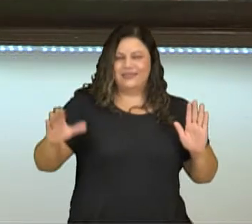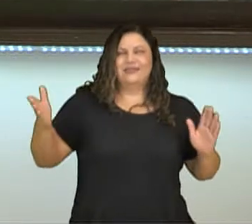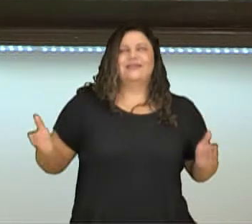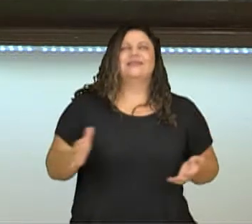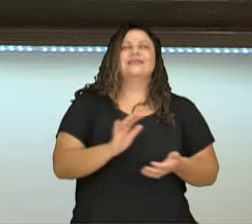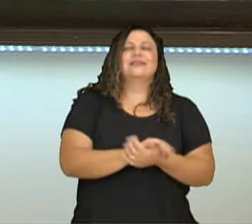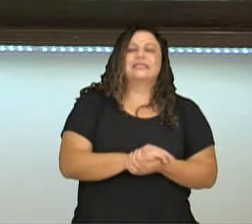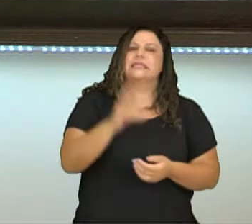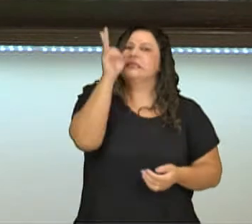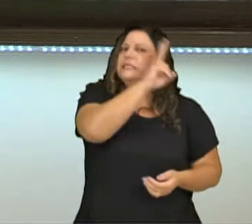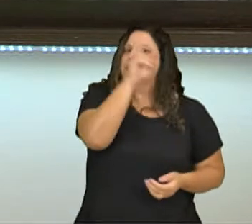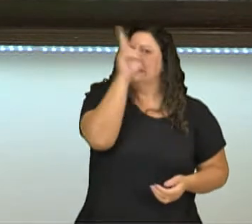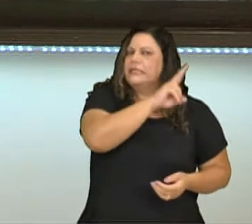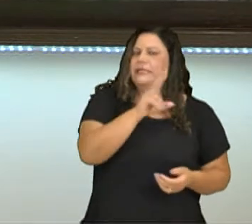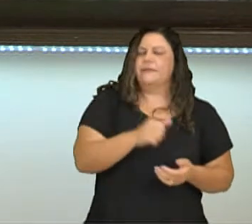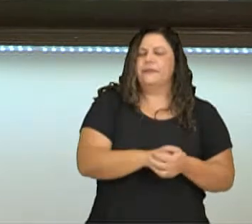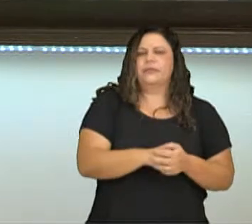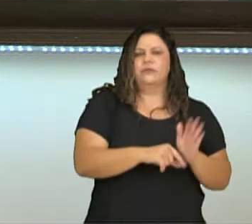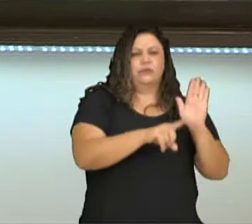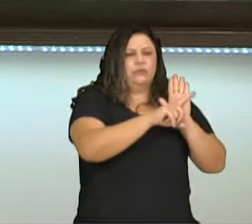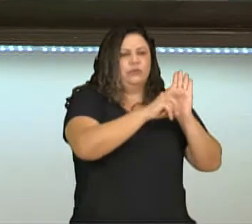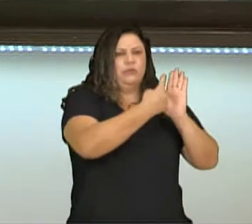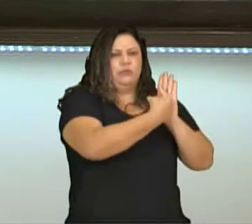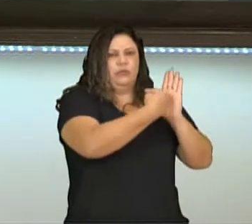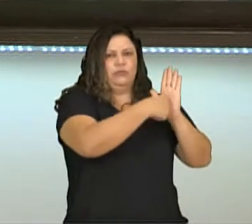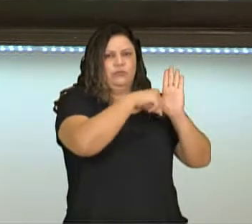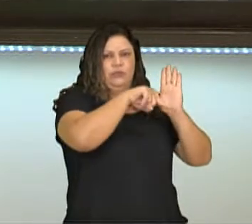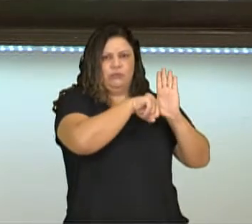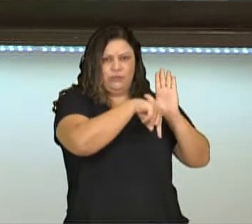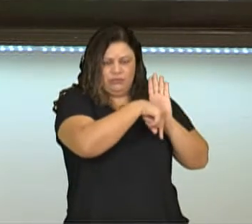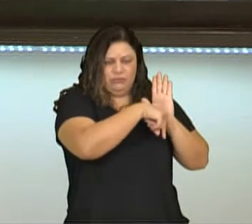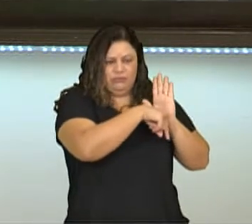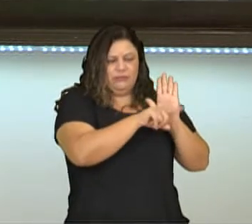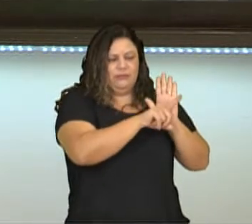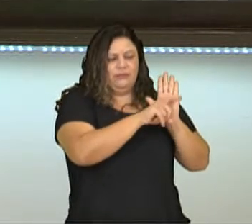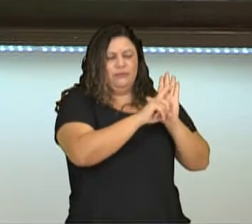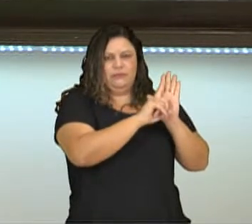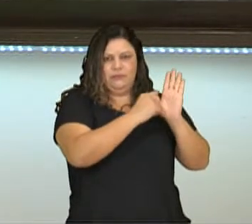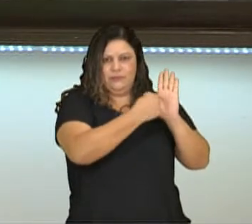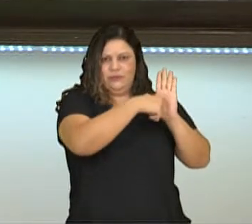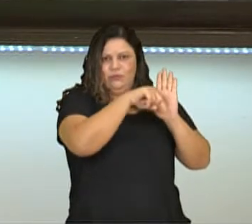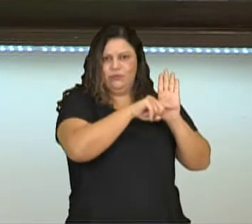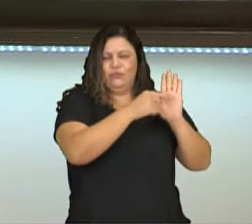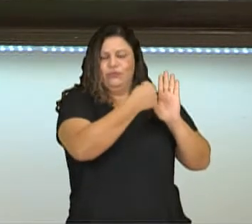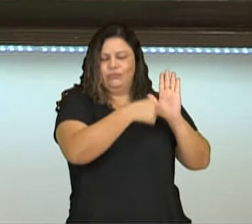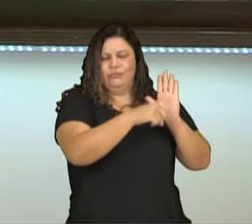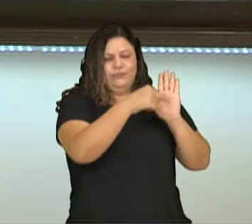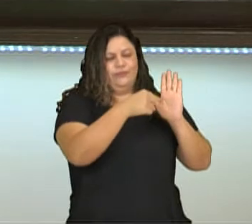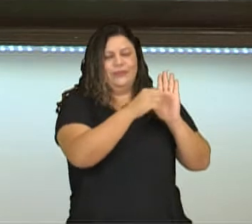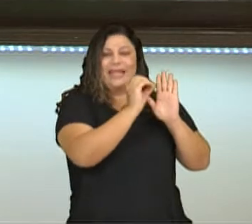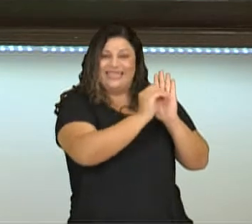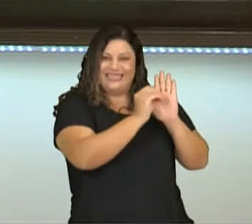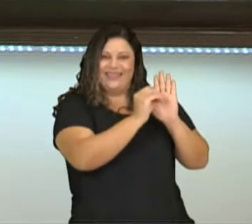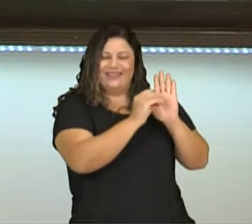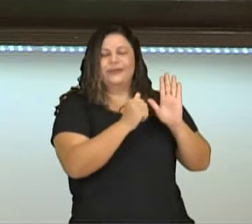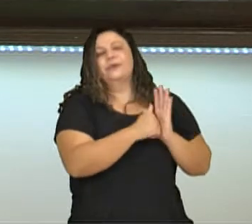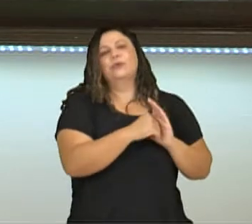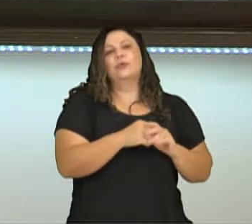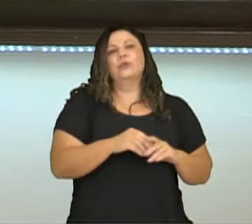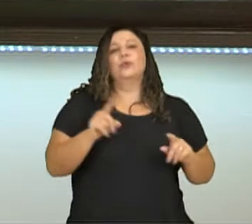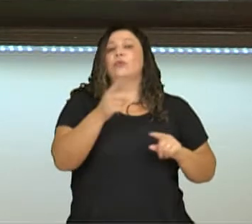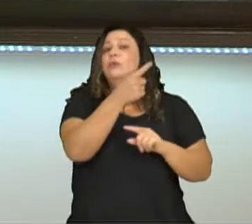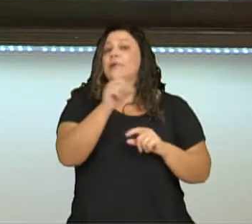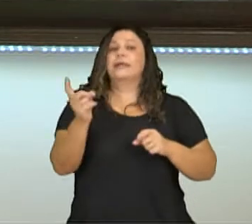360 graus. Lembrando que esses ângulos de 90, 180, 270, 0 e 360 graus, eles